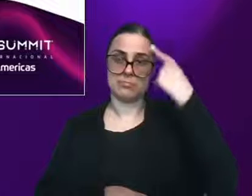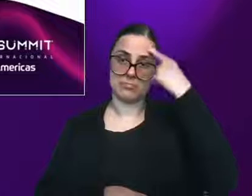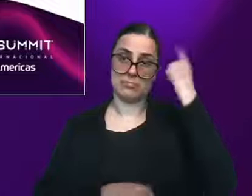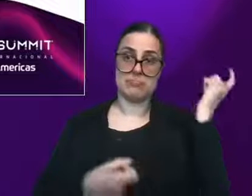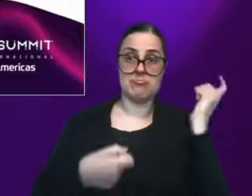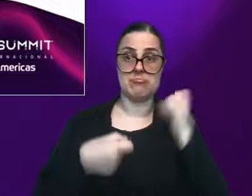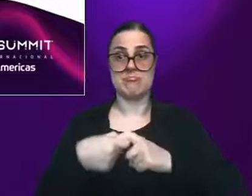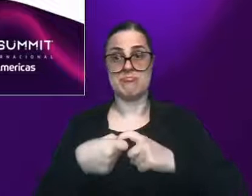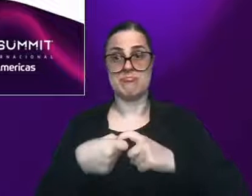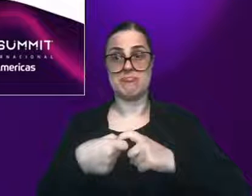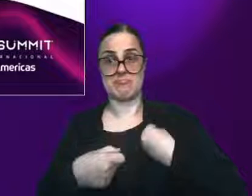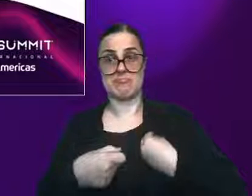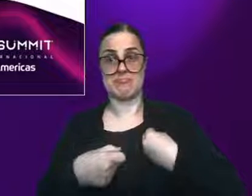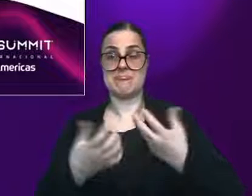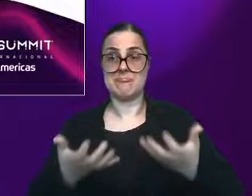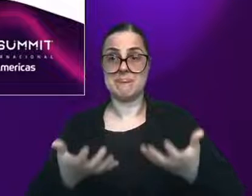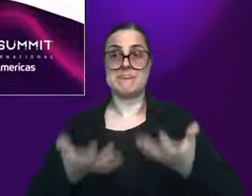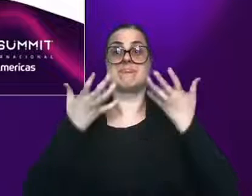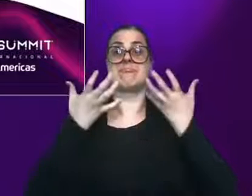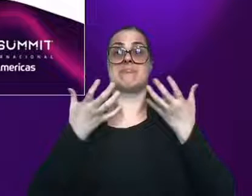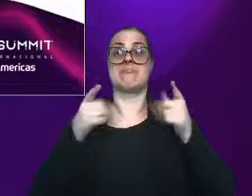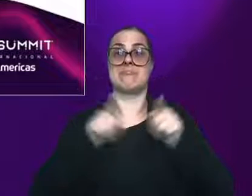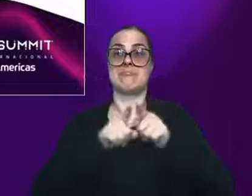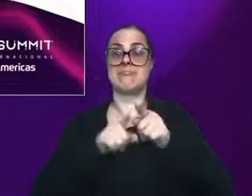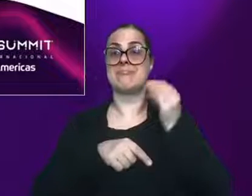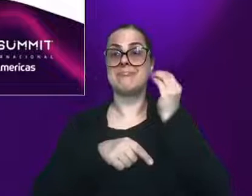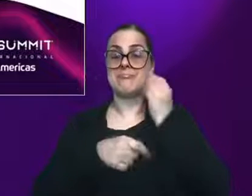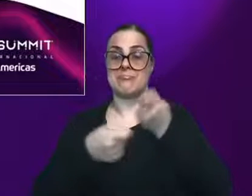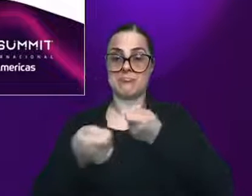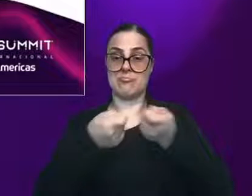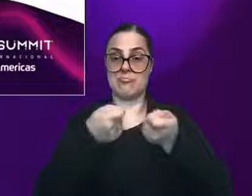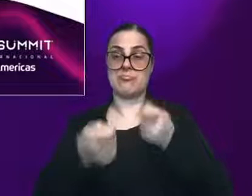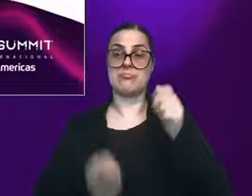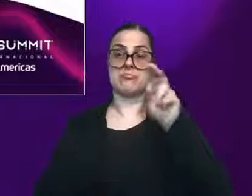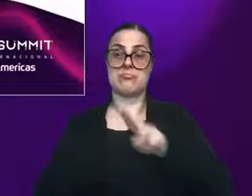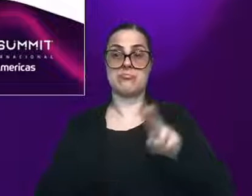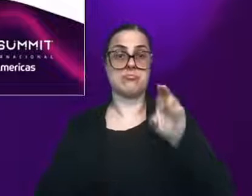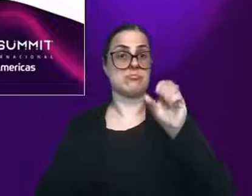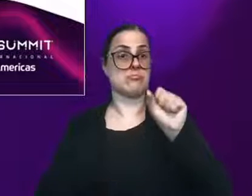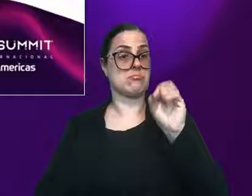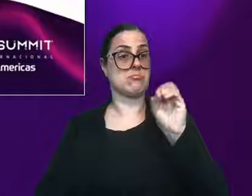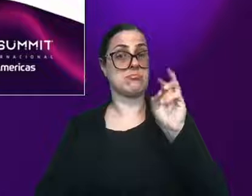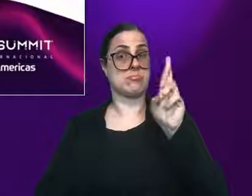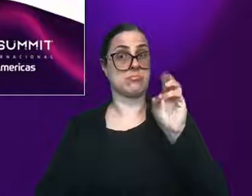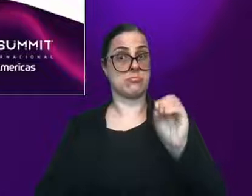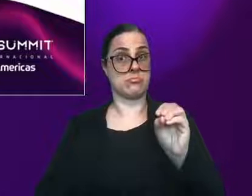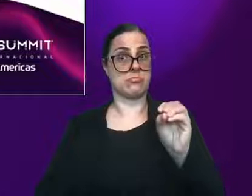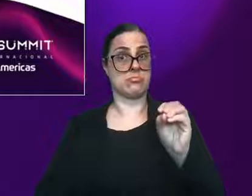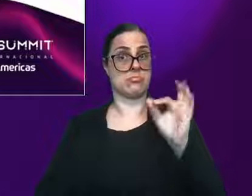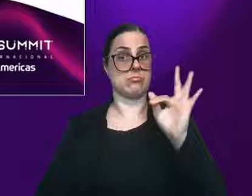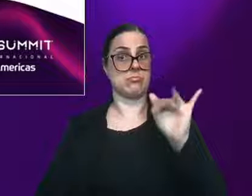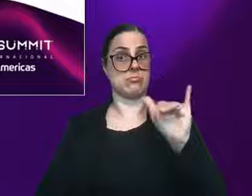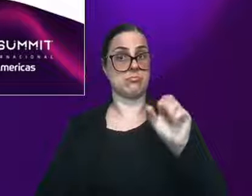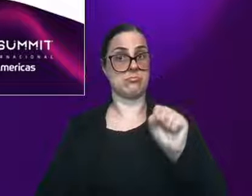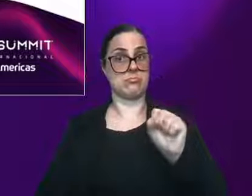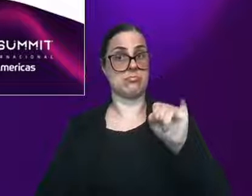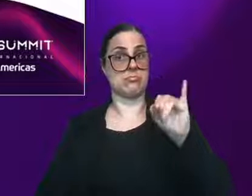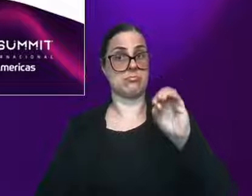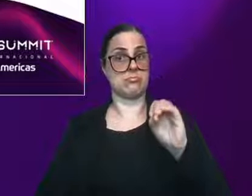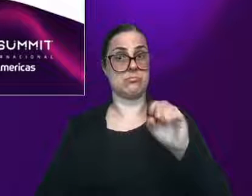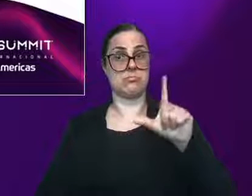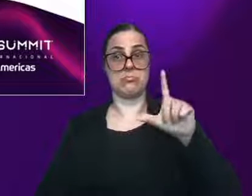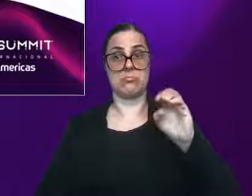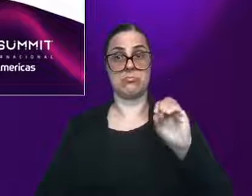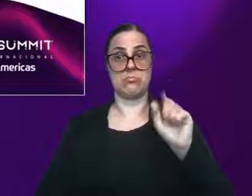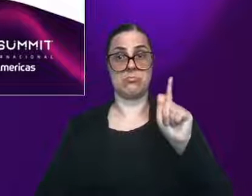manter tudo com soro fisiológico. Provavelmente, populações sépticas tenham talvez mais benefícios. Acho esse